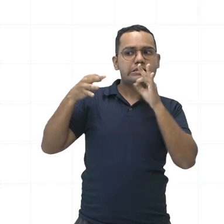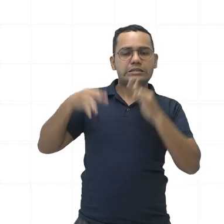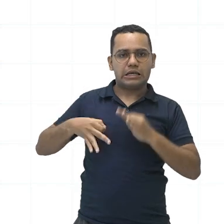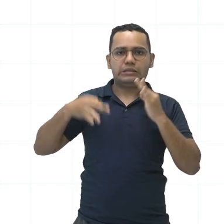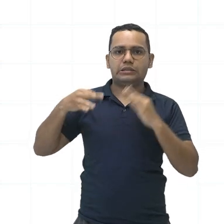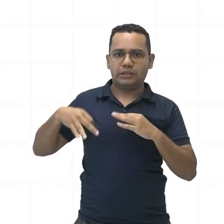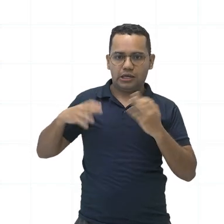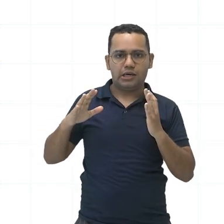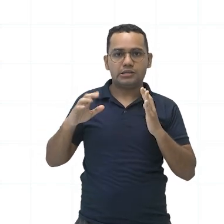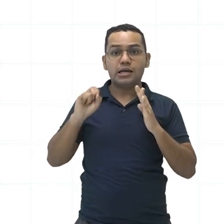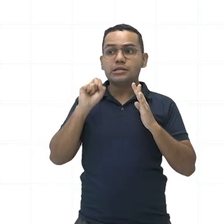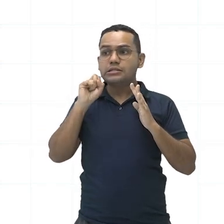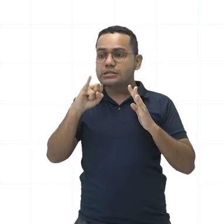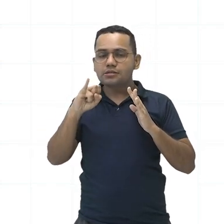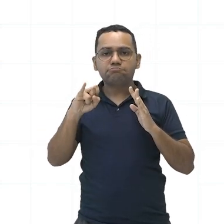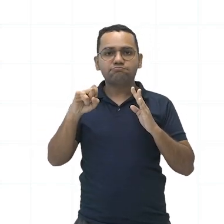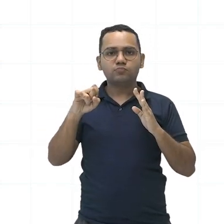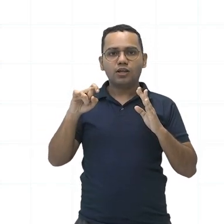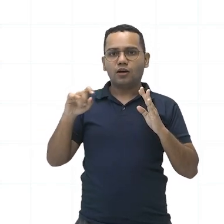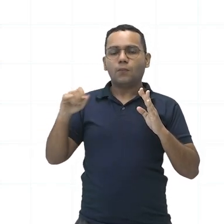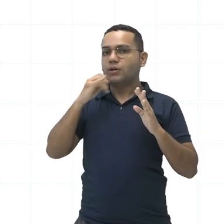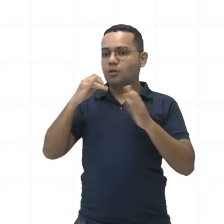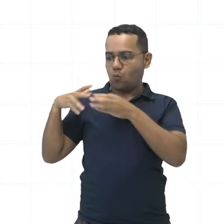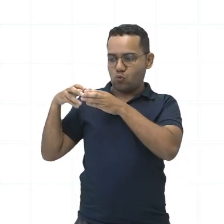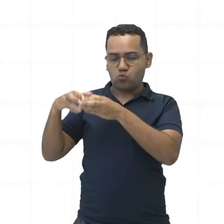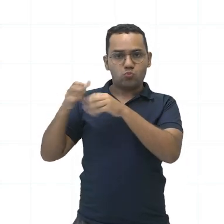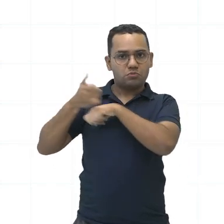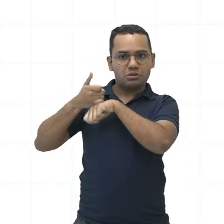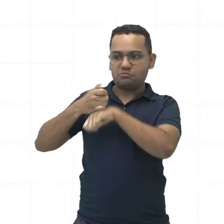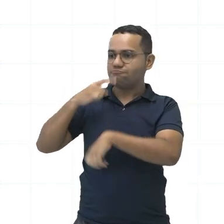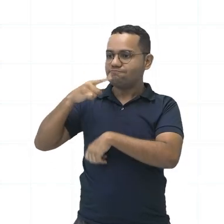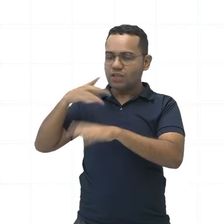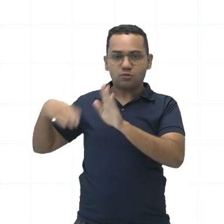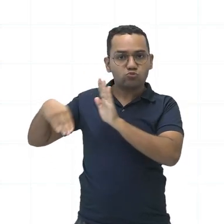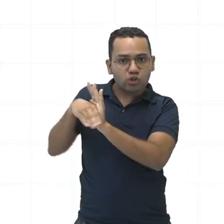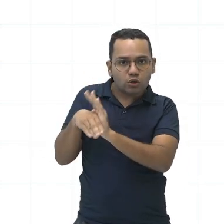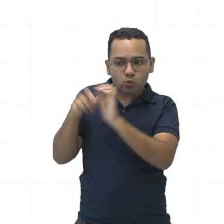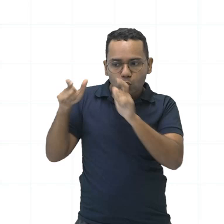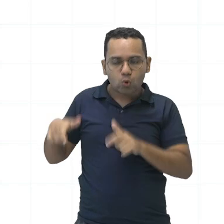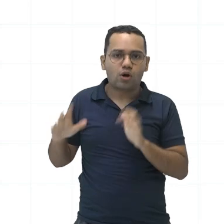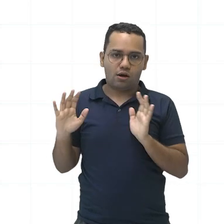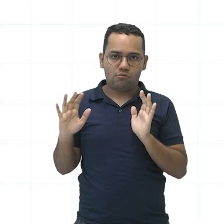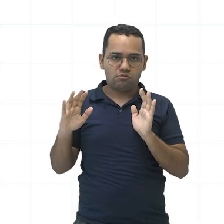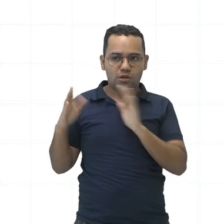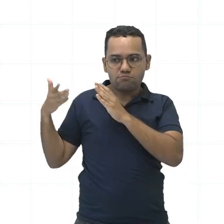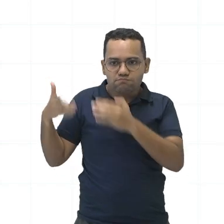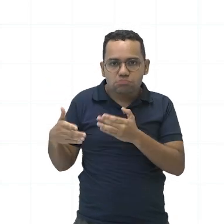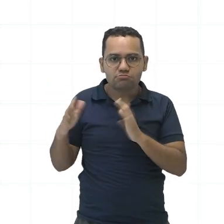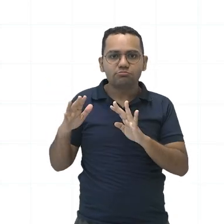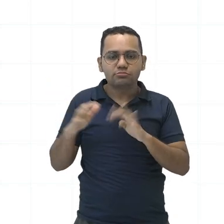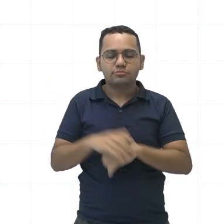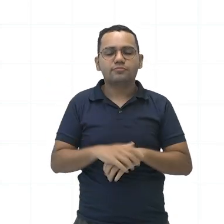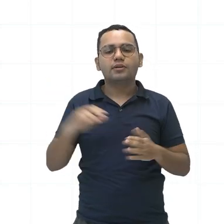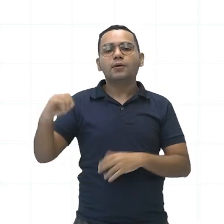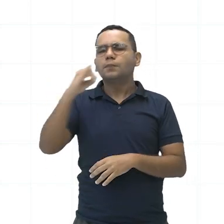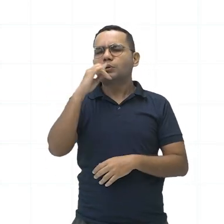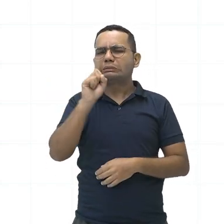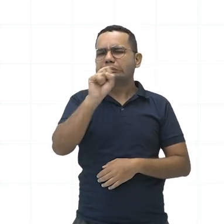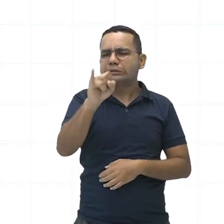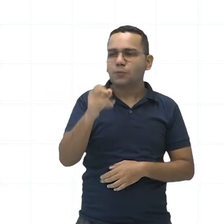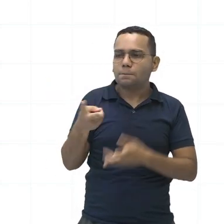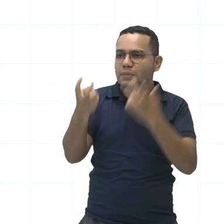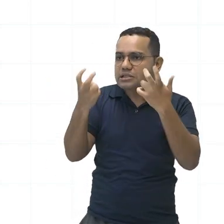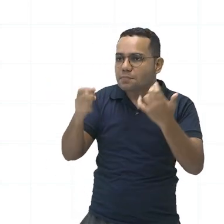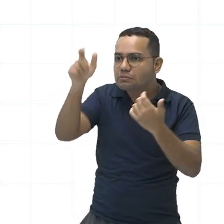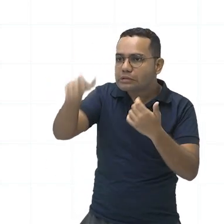fazer enquanto ele não chega. Ok? Então, primeiro de tudo, você viu um acidente acontecendo, você viu uma pessoa passando